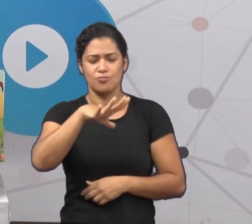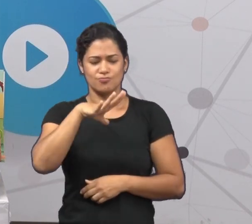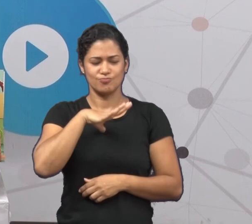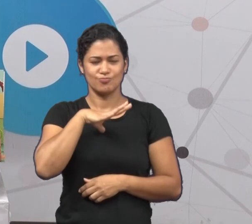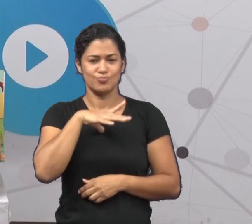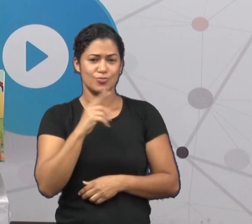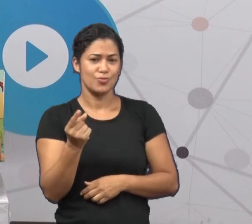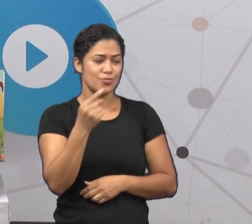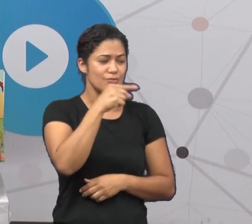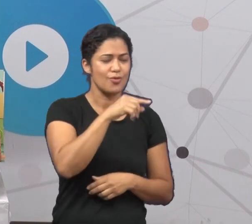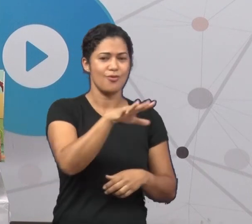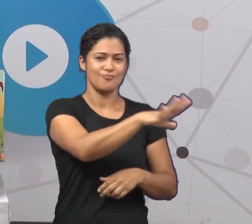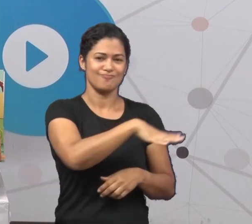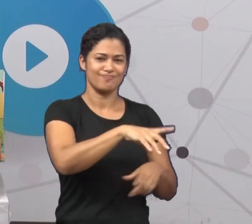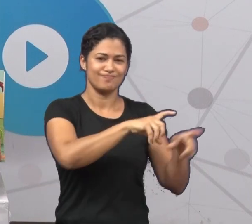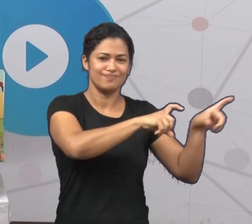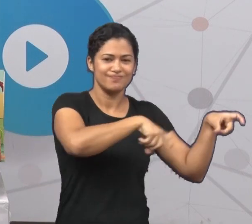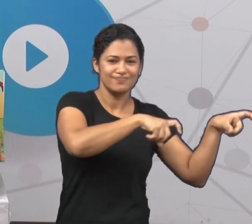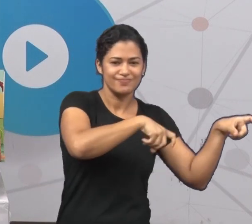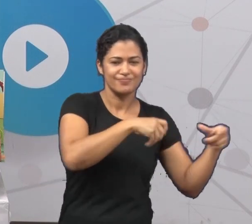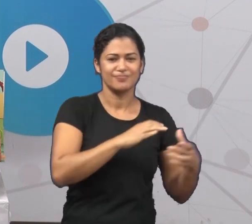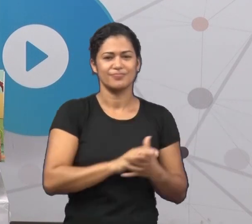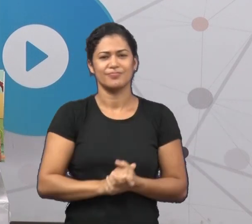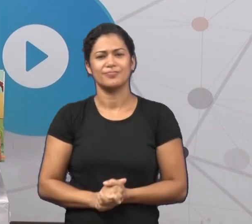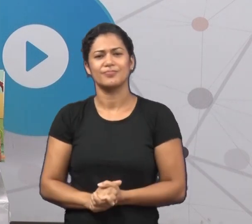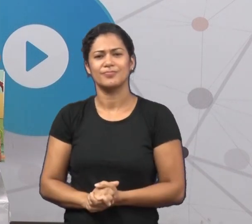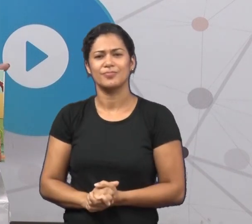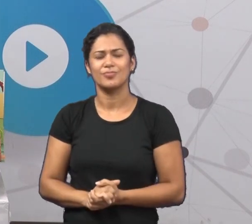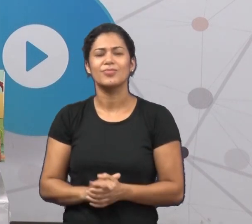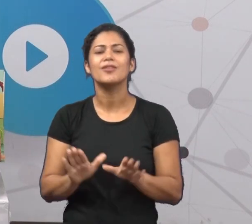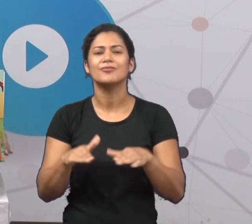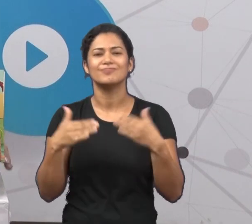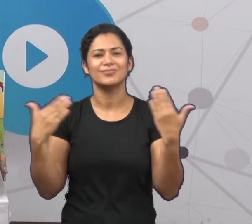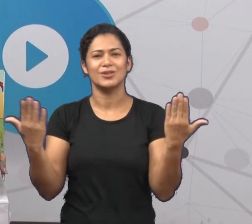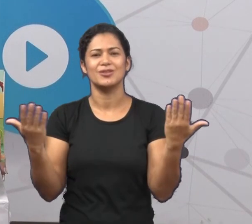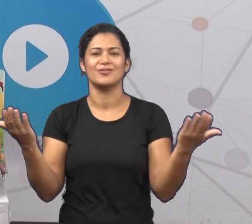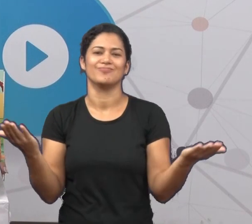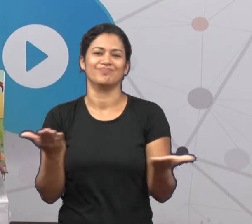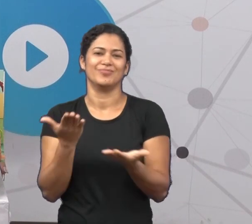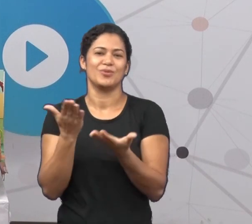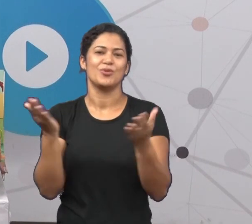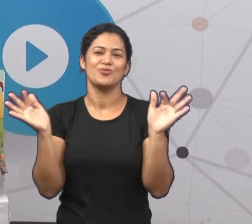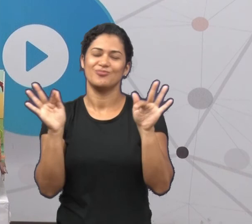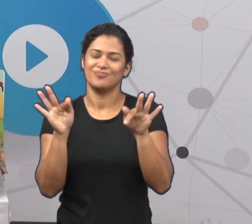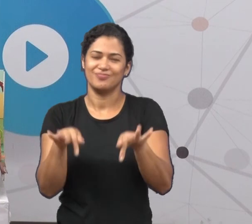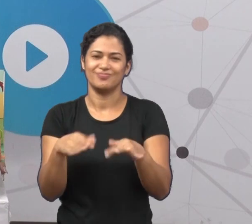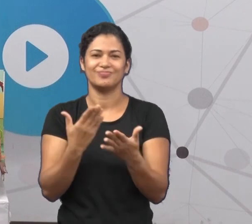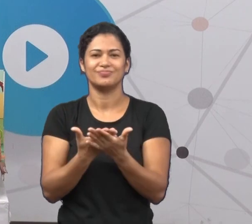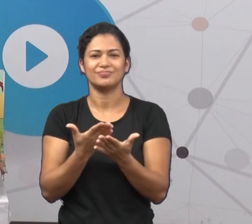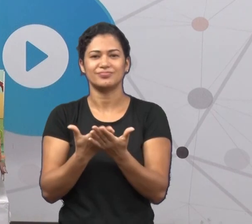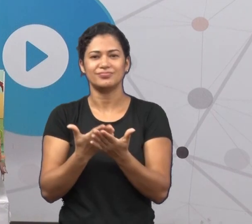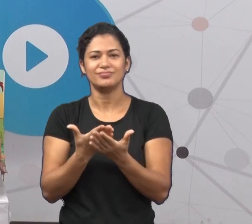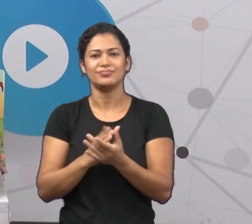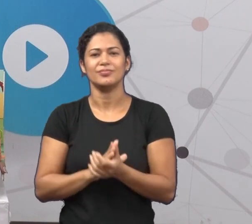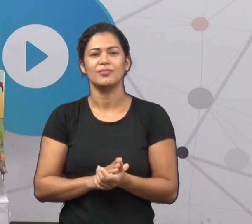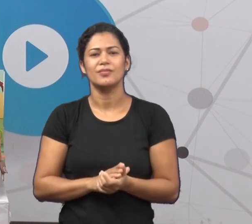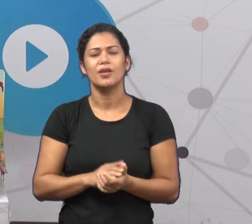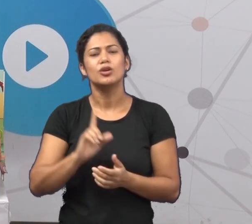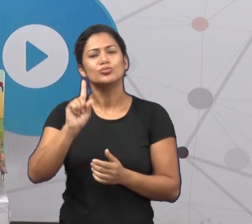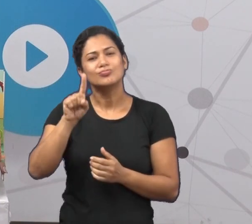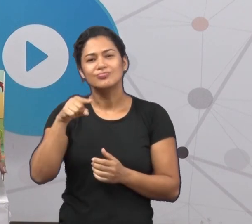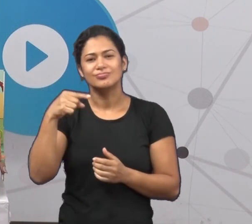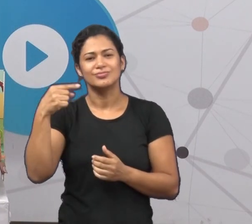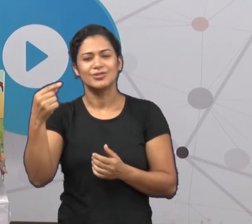zona urbana? Muito bem. Então, a nossa aula acaba aqui. Para essa e